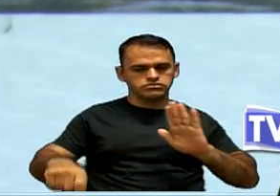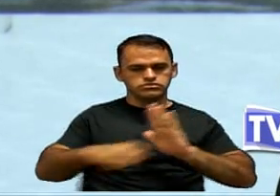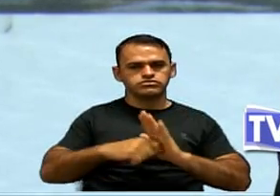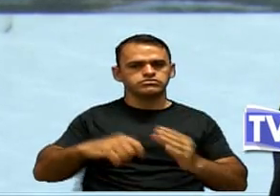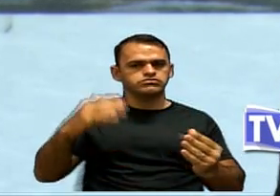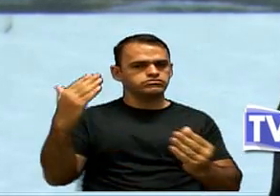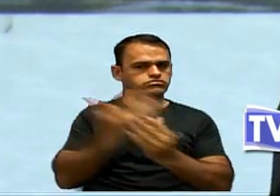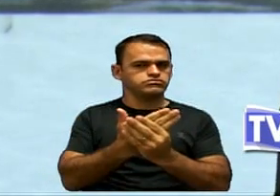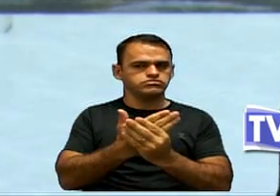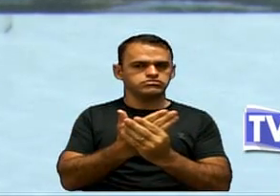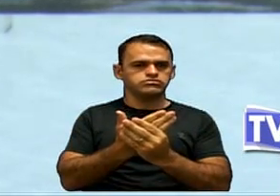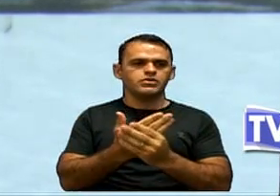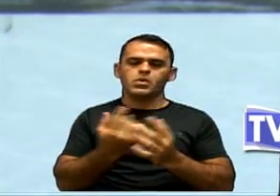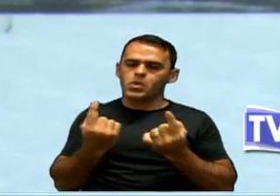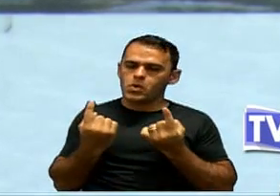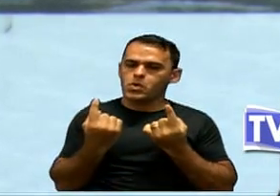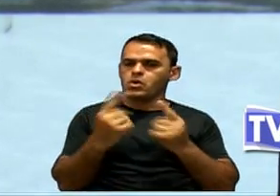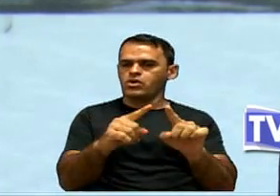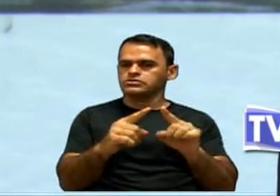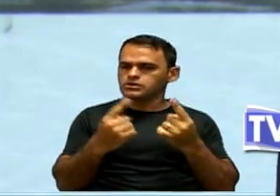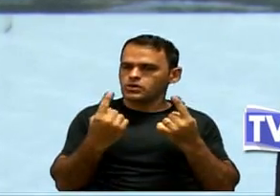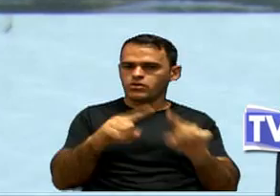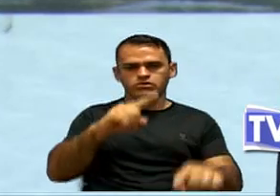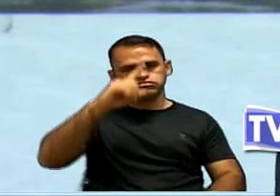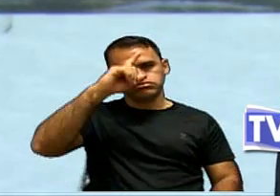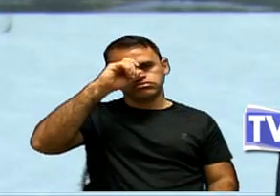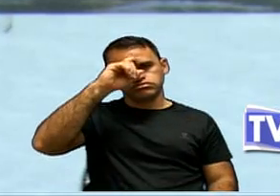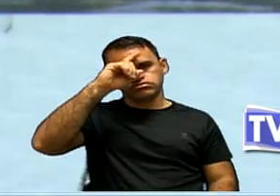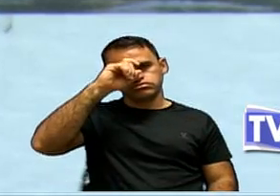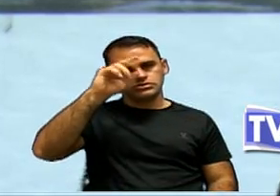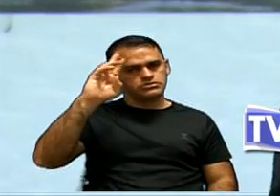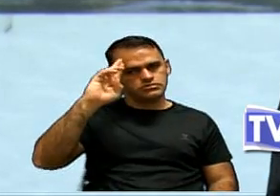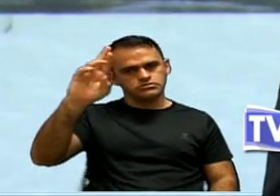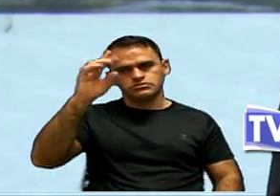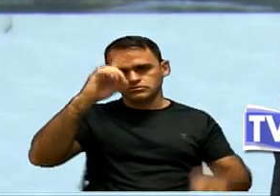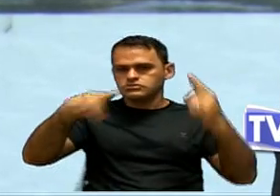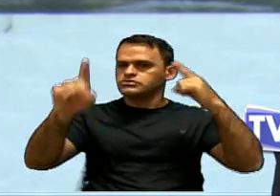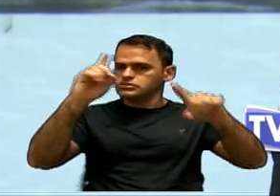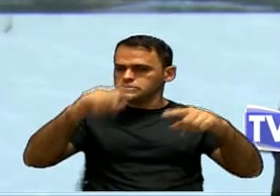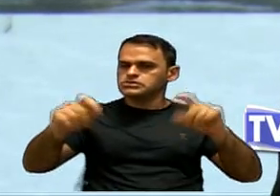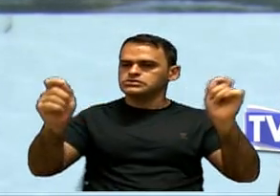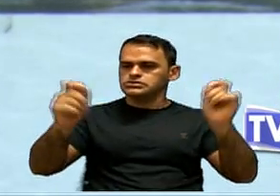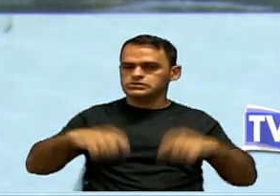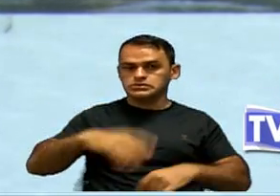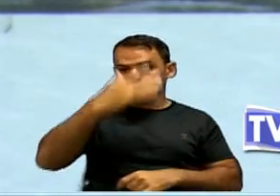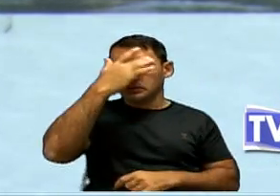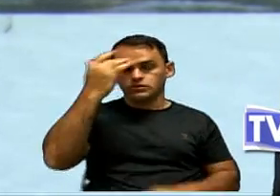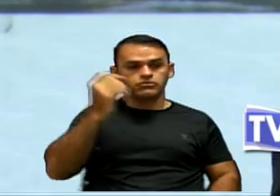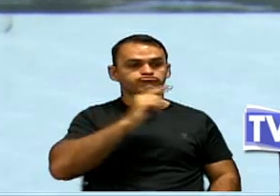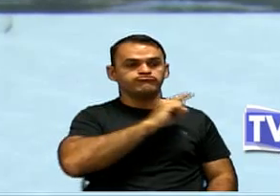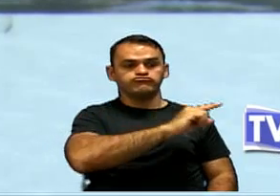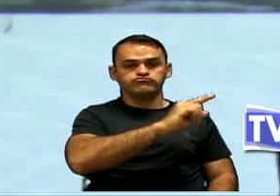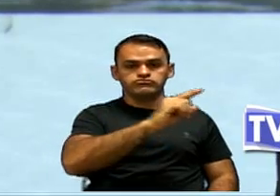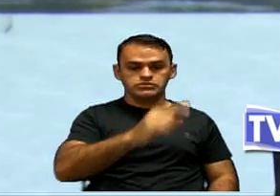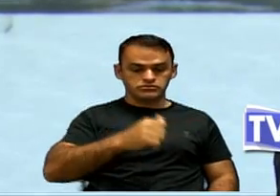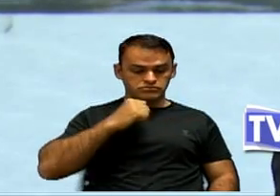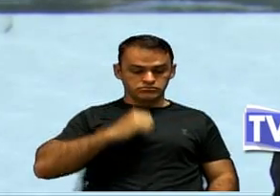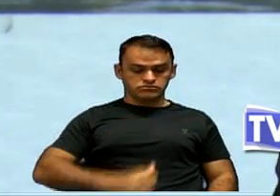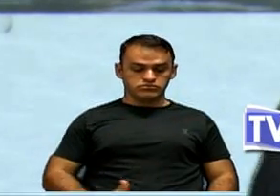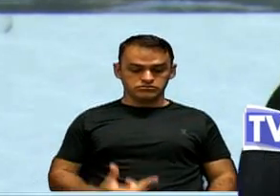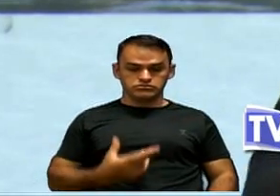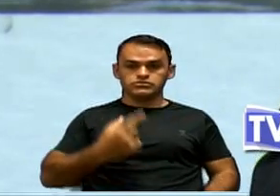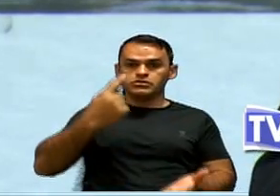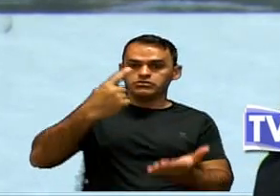representação contra o Regional, contra essa direção do Regional de Sorocaba, para que realmente esses pacientes que já tinham sua cirurgia